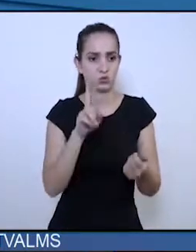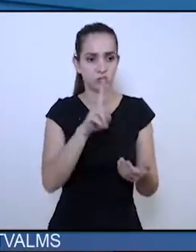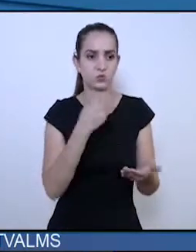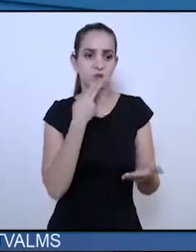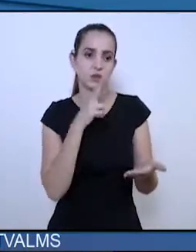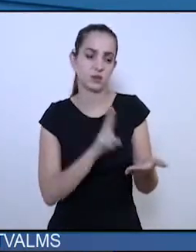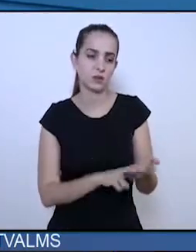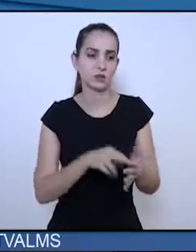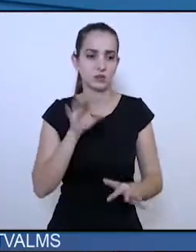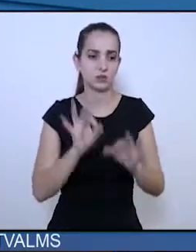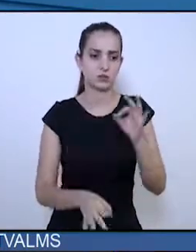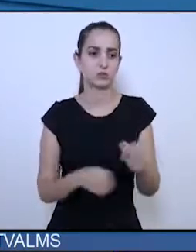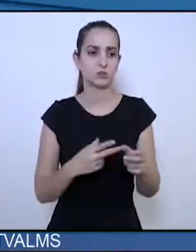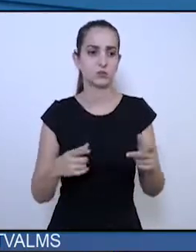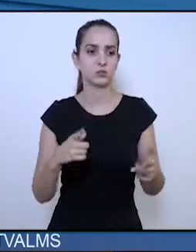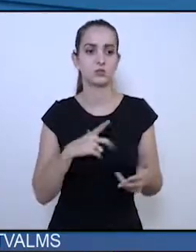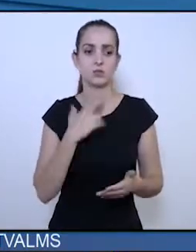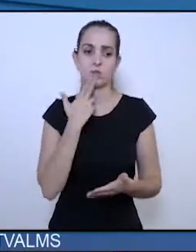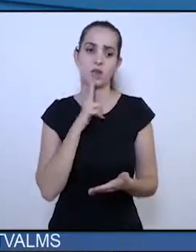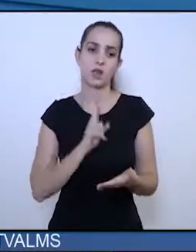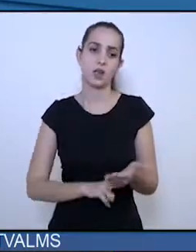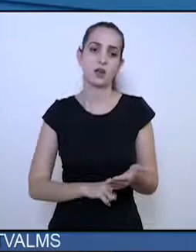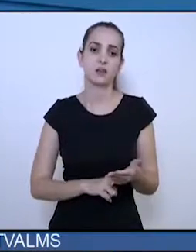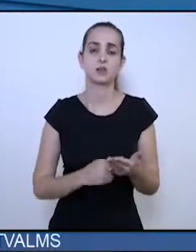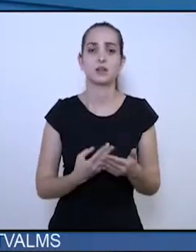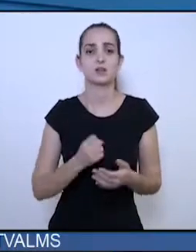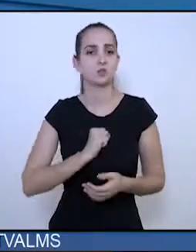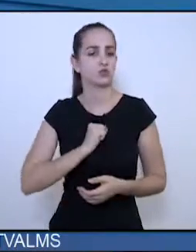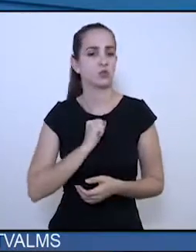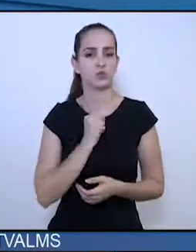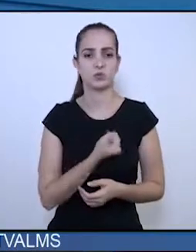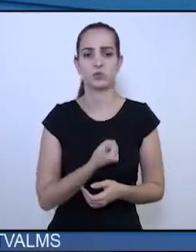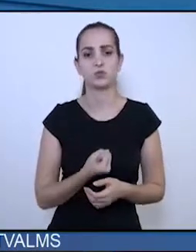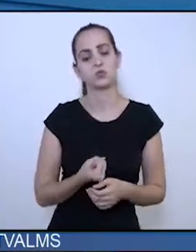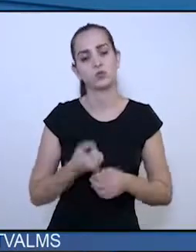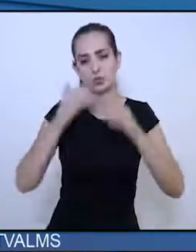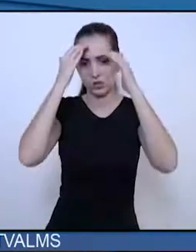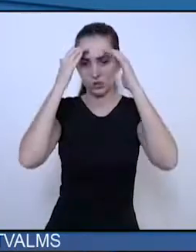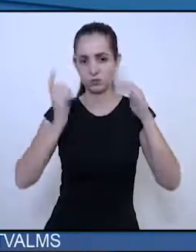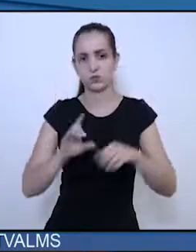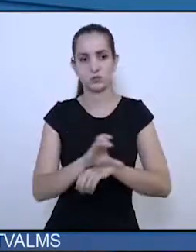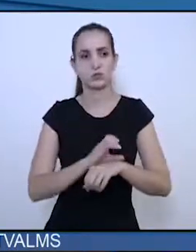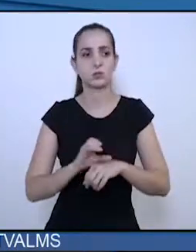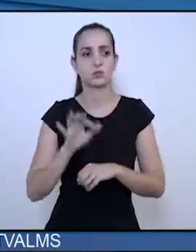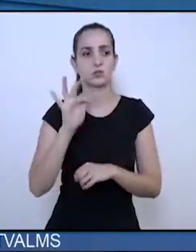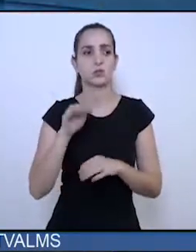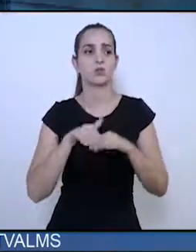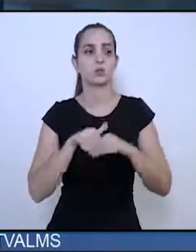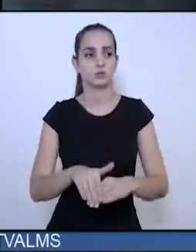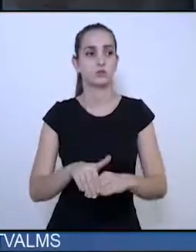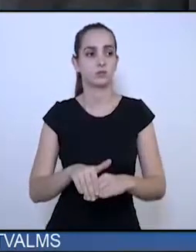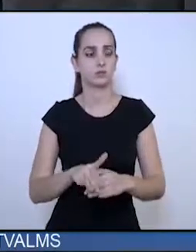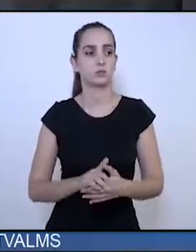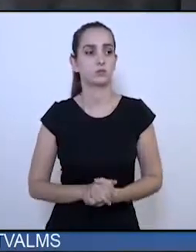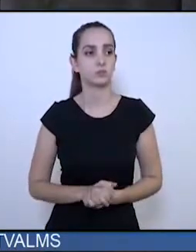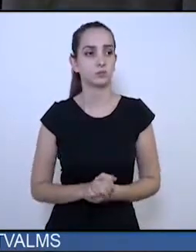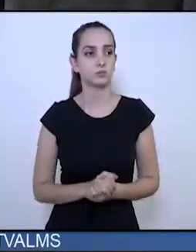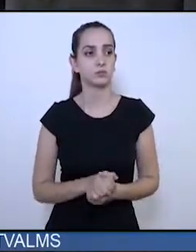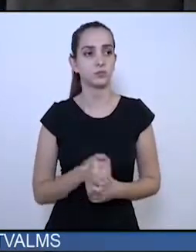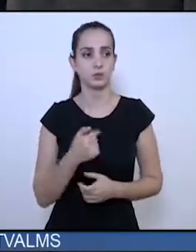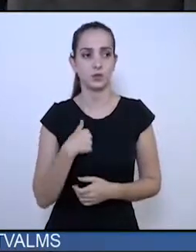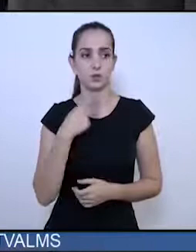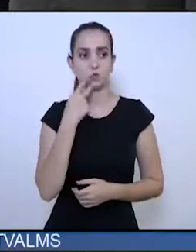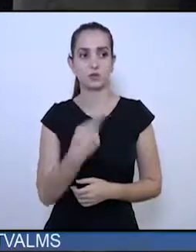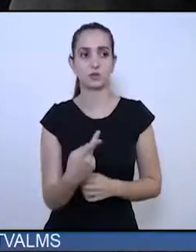trata uma carta de repúdio que trata da inconstitucionalidade da intervenção. Eu não estou